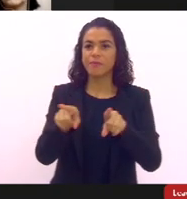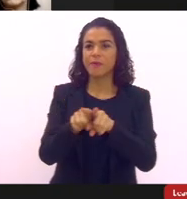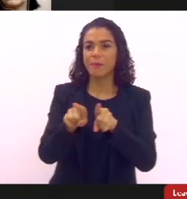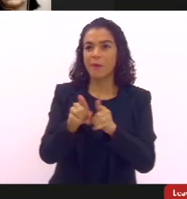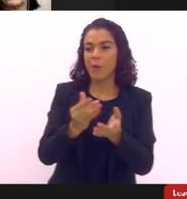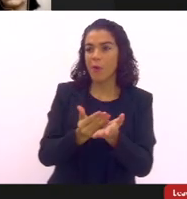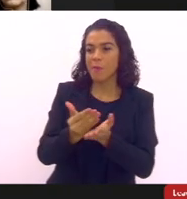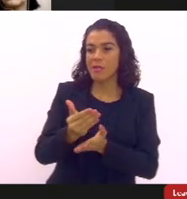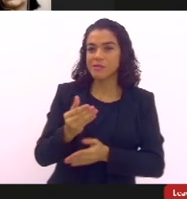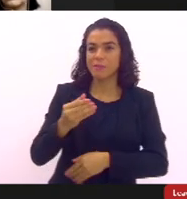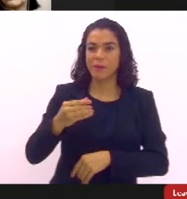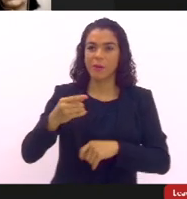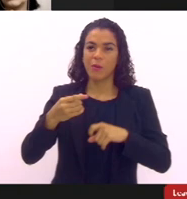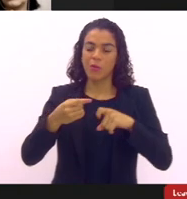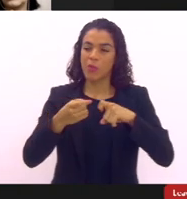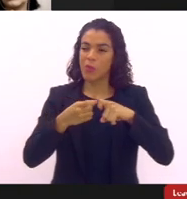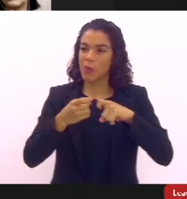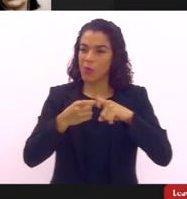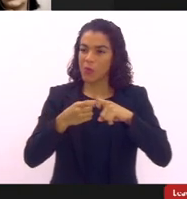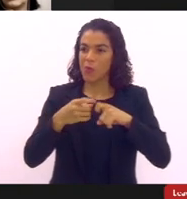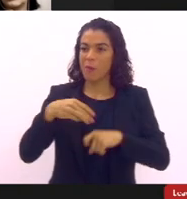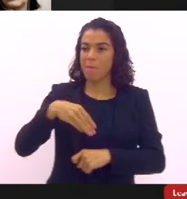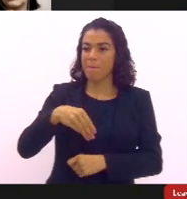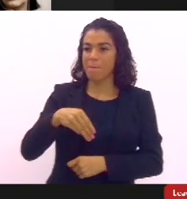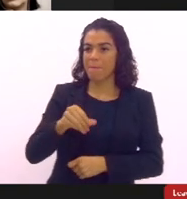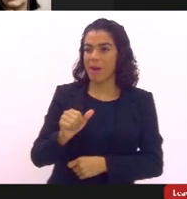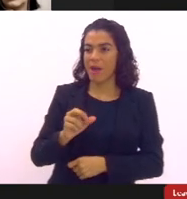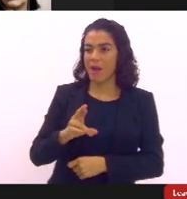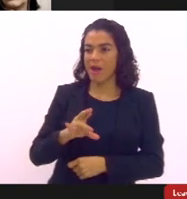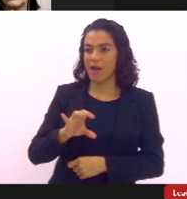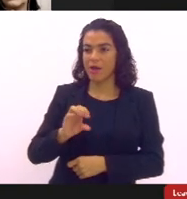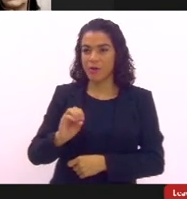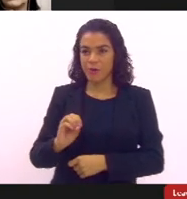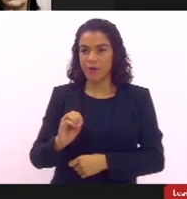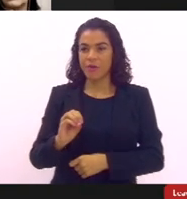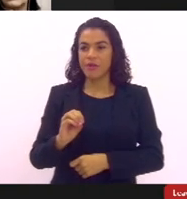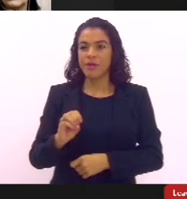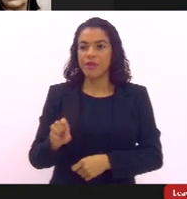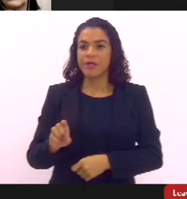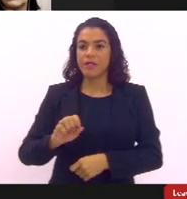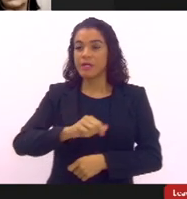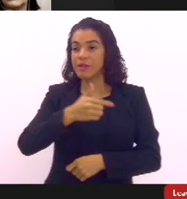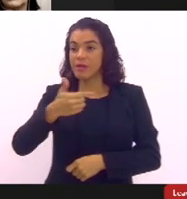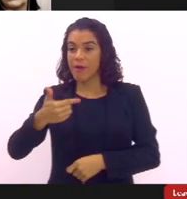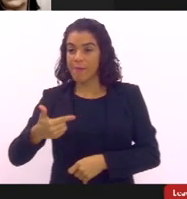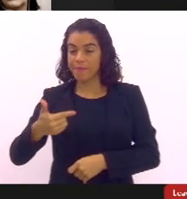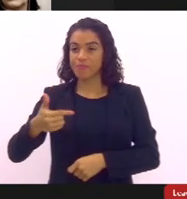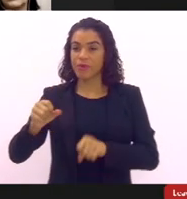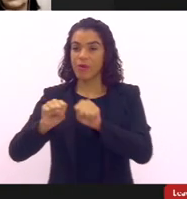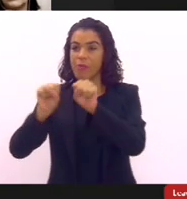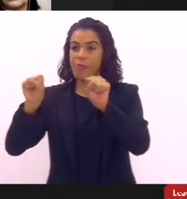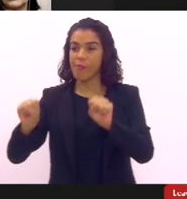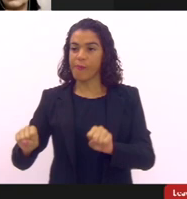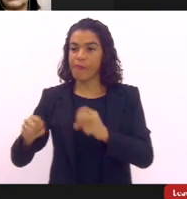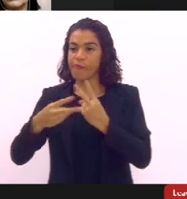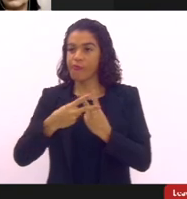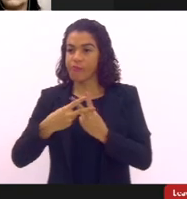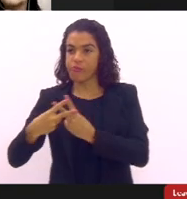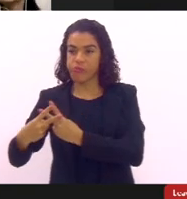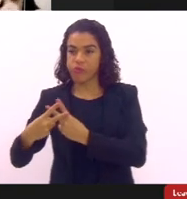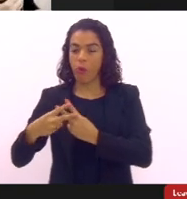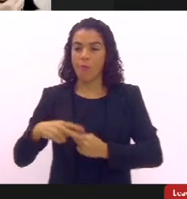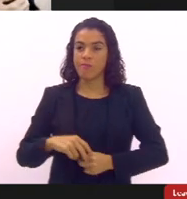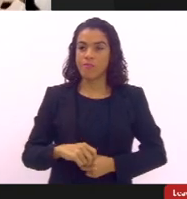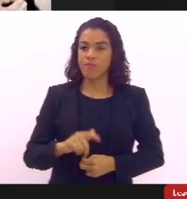começando pelo doutor Mário e logo em seguida ao sistema penitenciário, só para fazer uma retrospectiva.